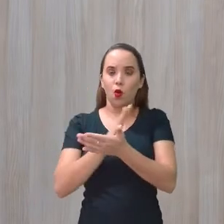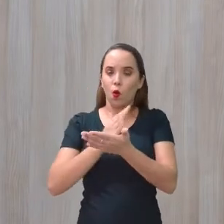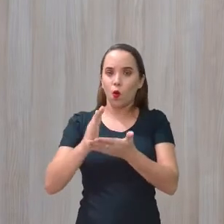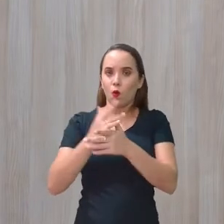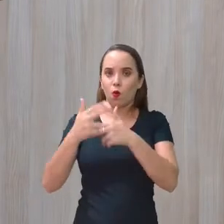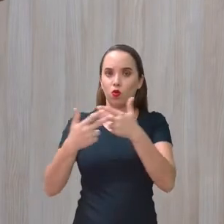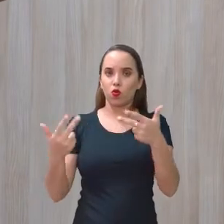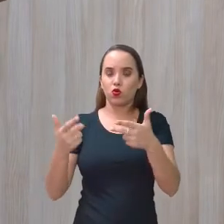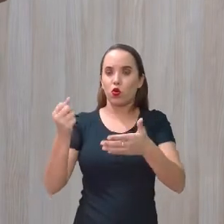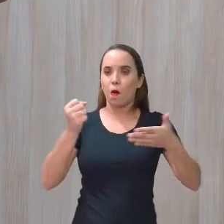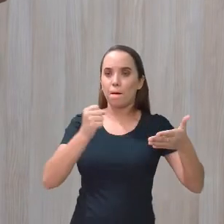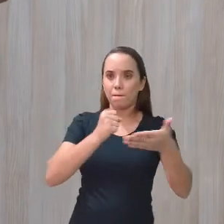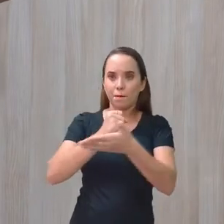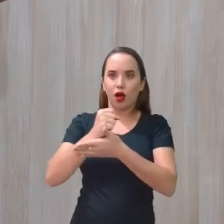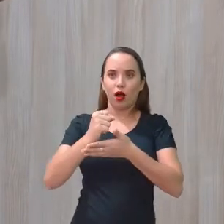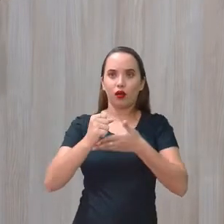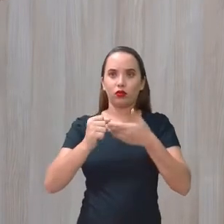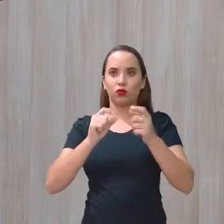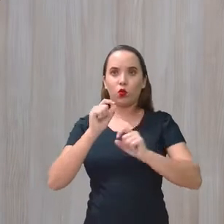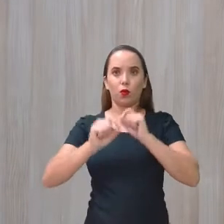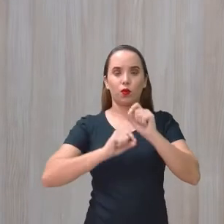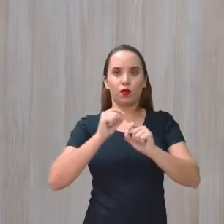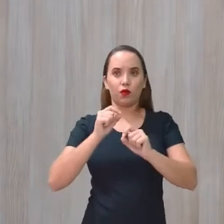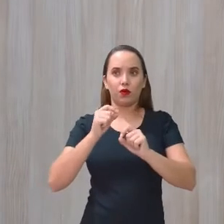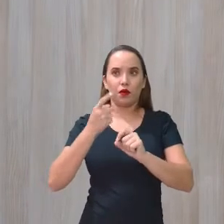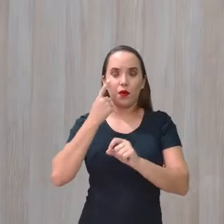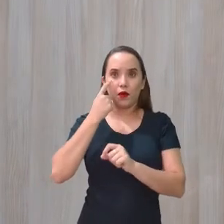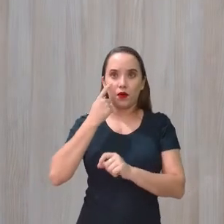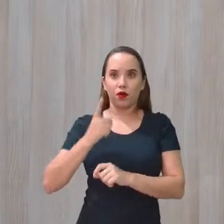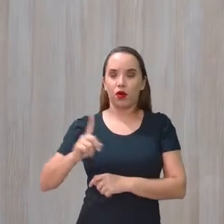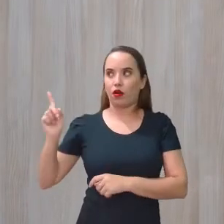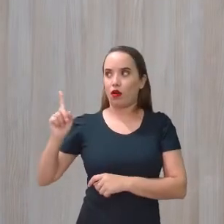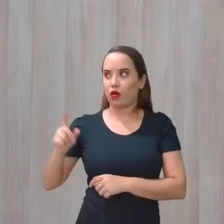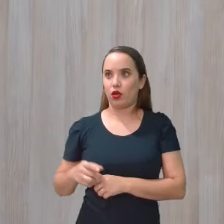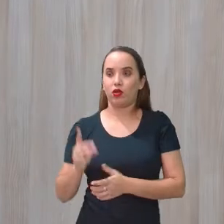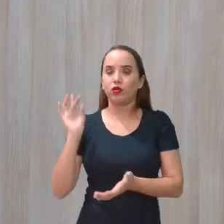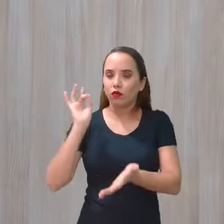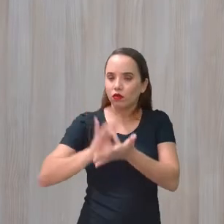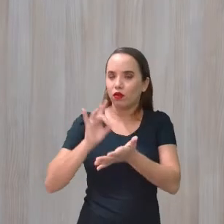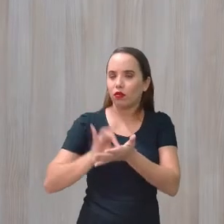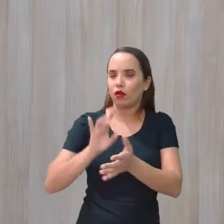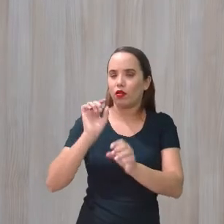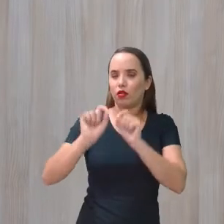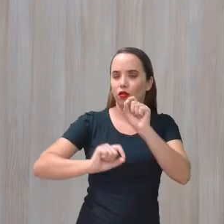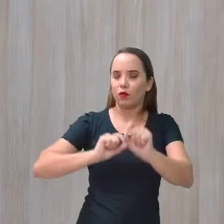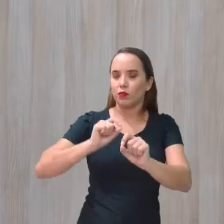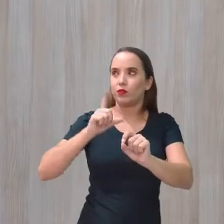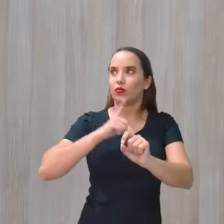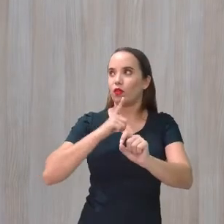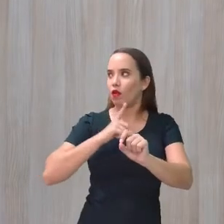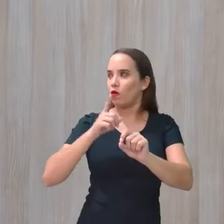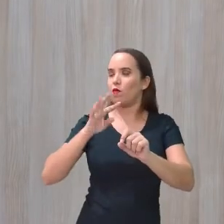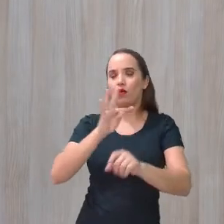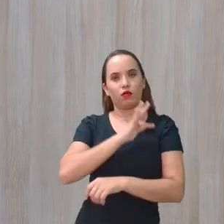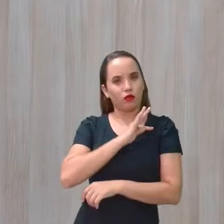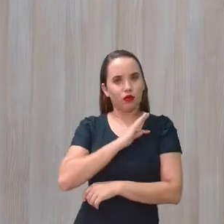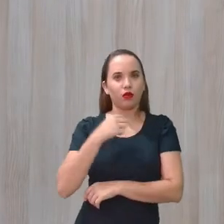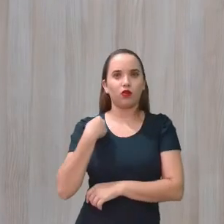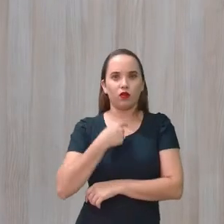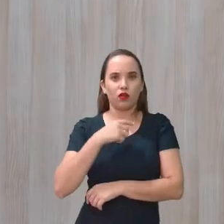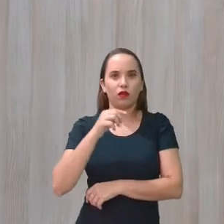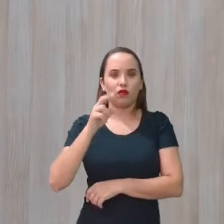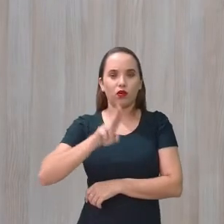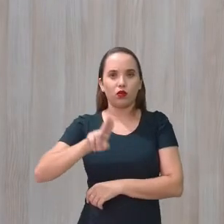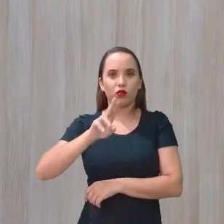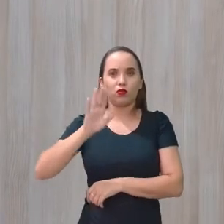certo? Essas técnicas que a gente vai ver aqui, na verdade, é uma técnica onde a gente vai usar mais a tentativa, e